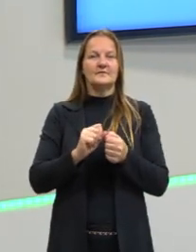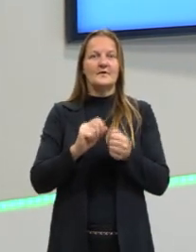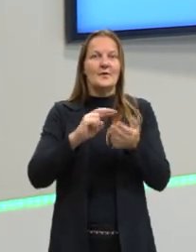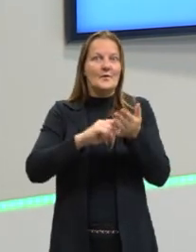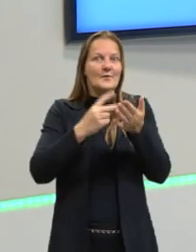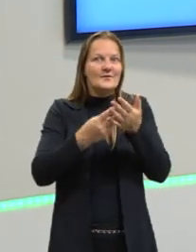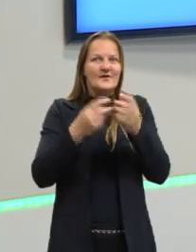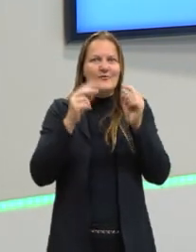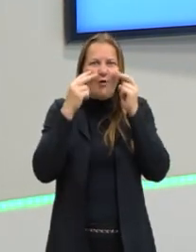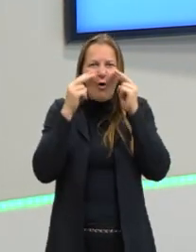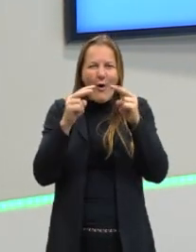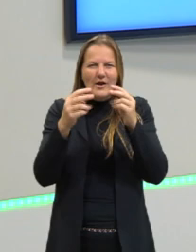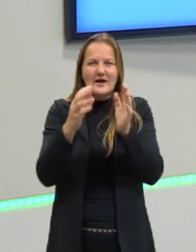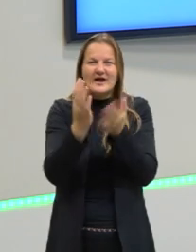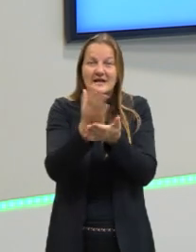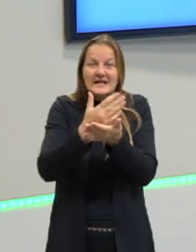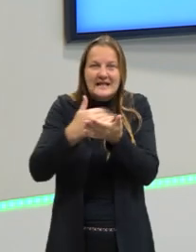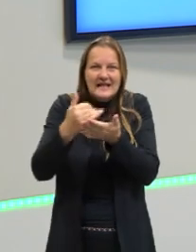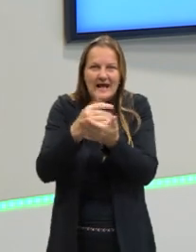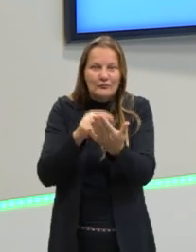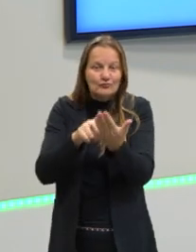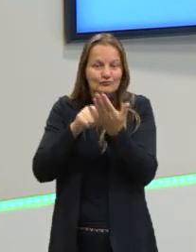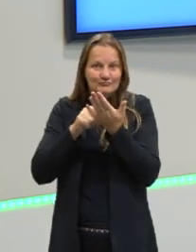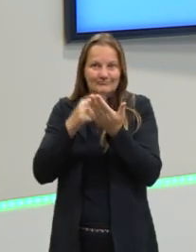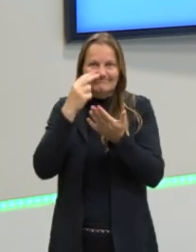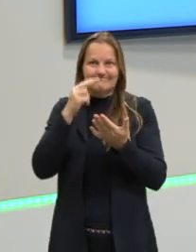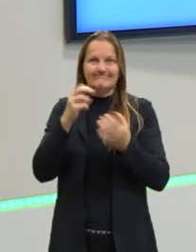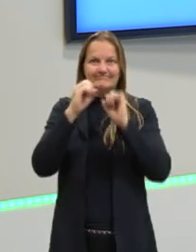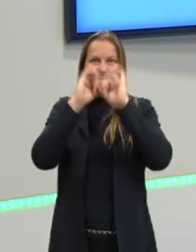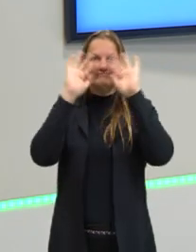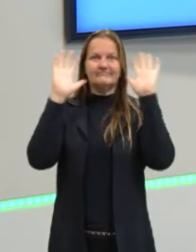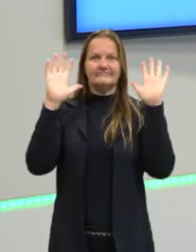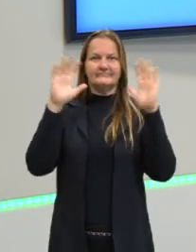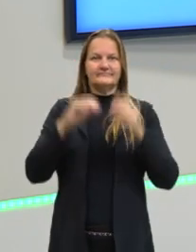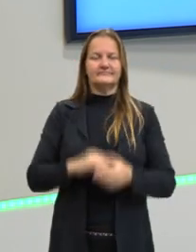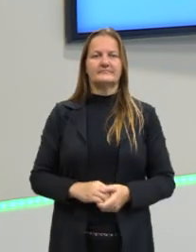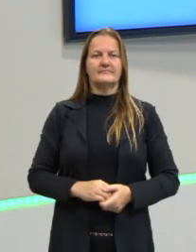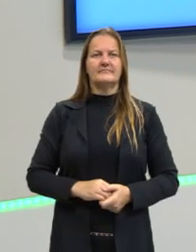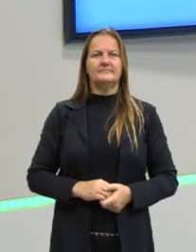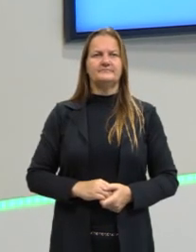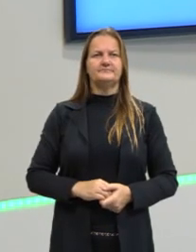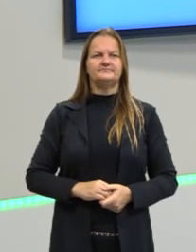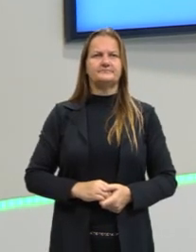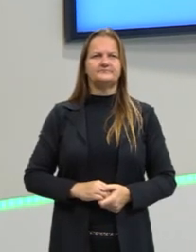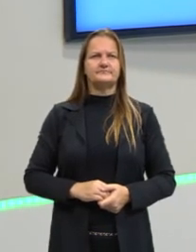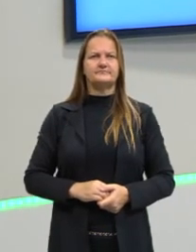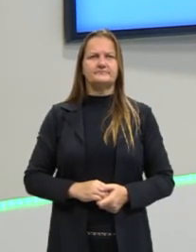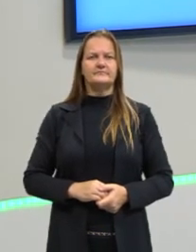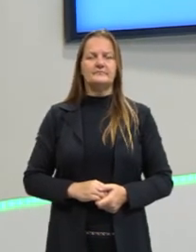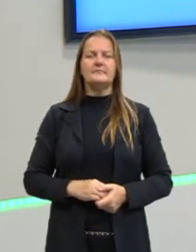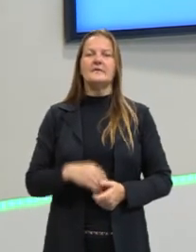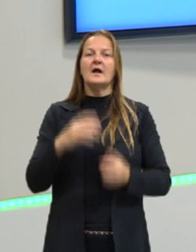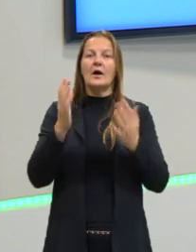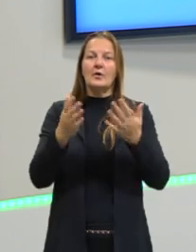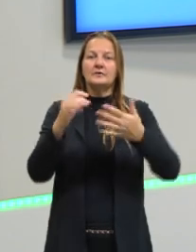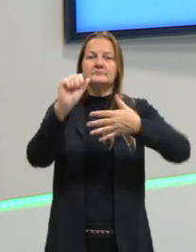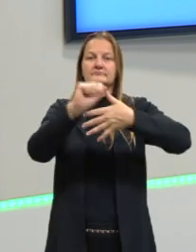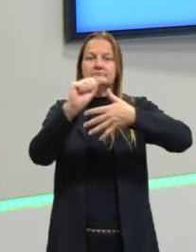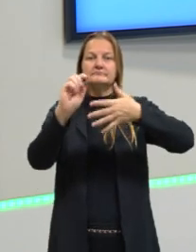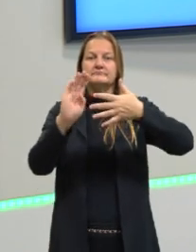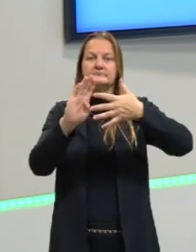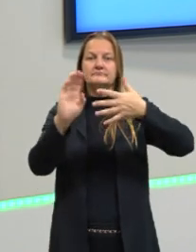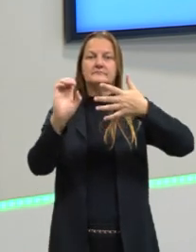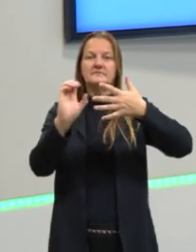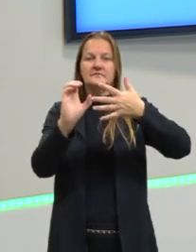interpretação dos dados que estão ali apresentados ok então nós vamos então pegar e ver as afirmações e ver